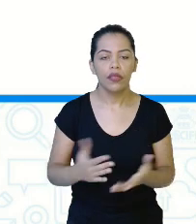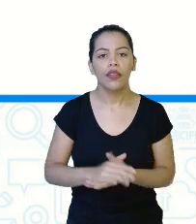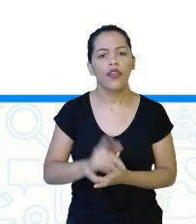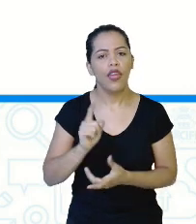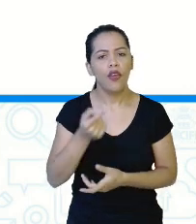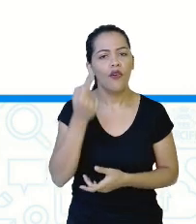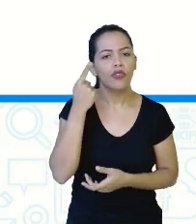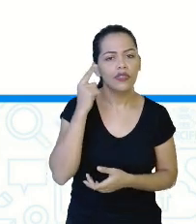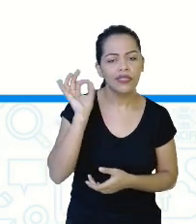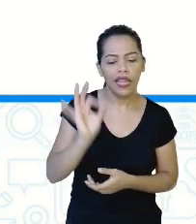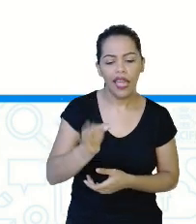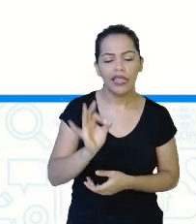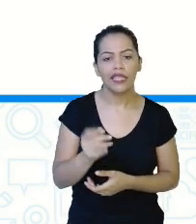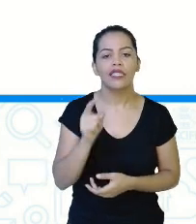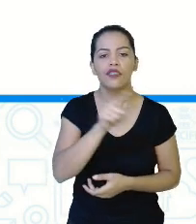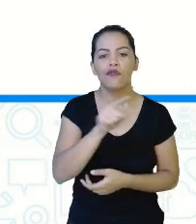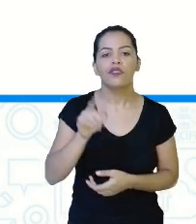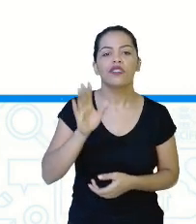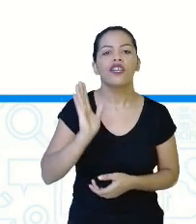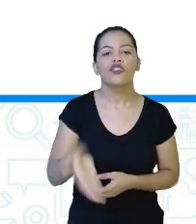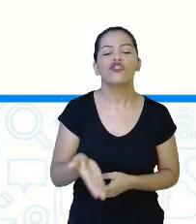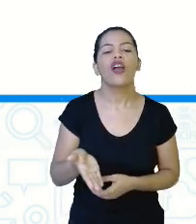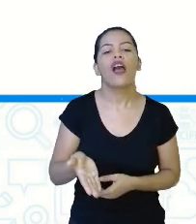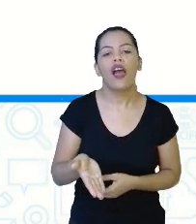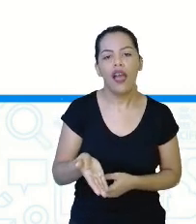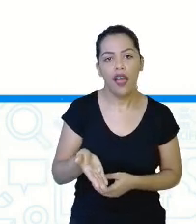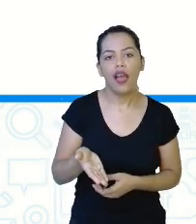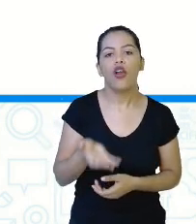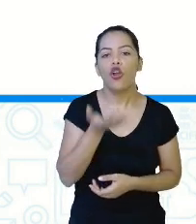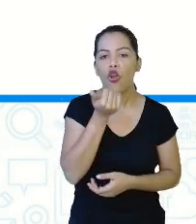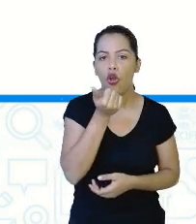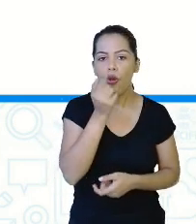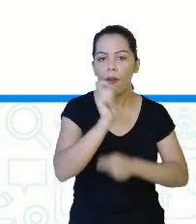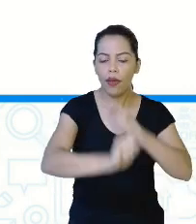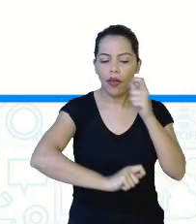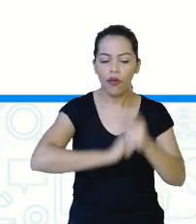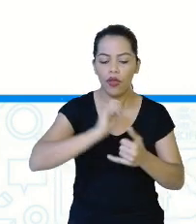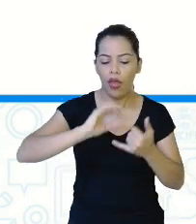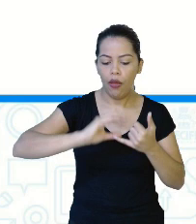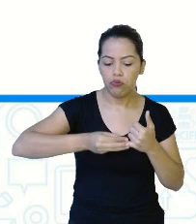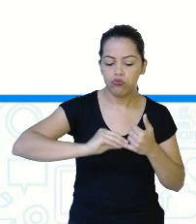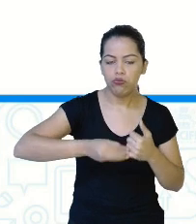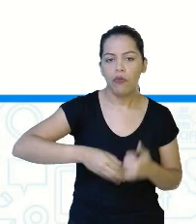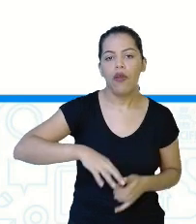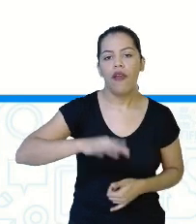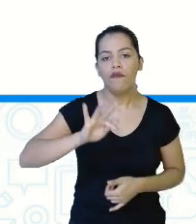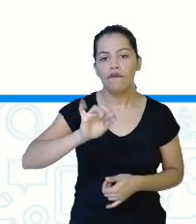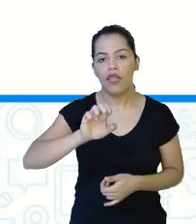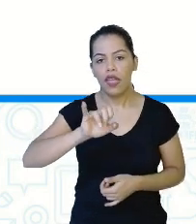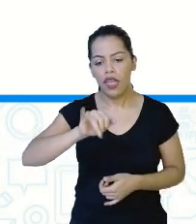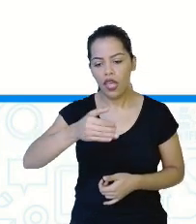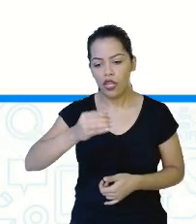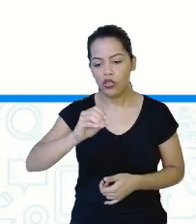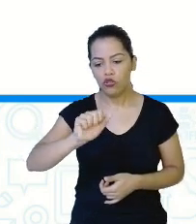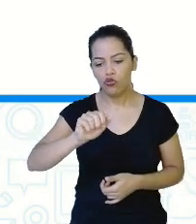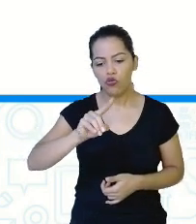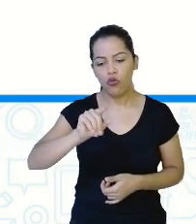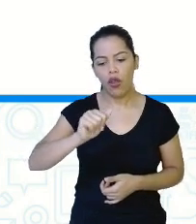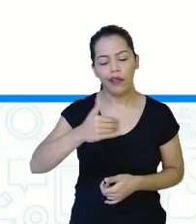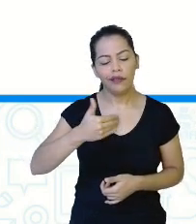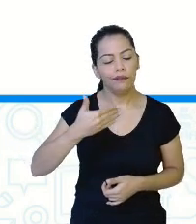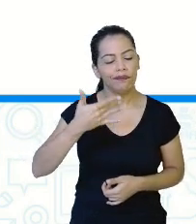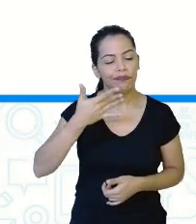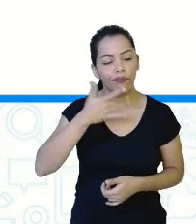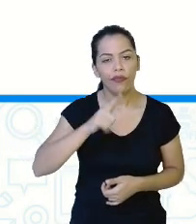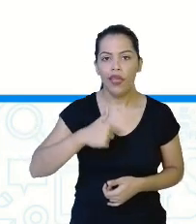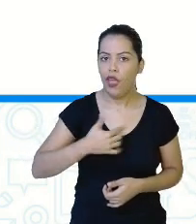experimentaram. Por exemplo, a feijoada, né, que eu trouxe aqui até a imagem da feijoada. É um prato, eu particularmente